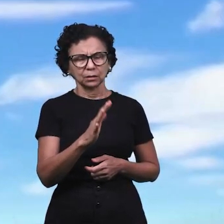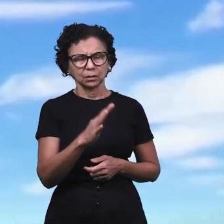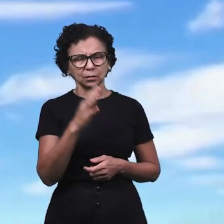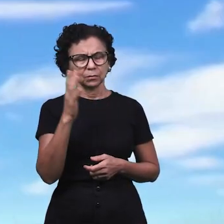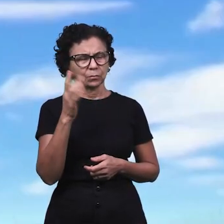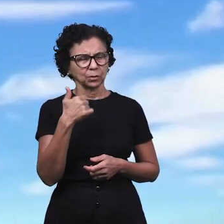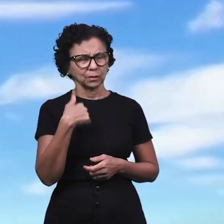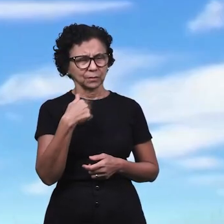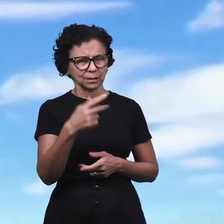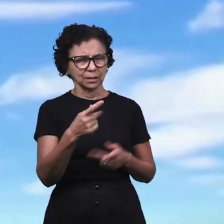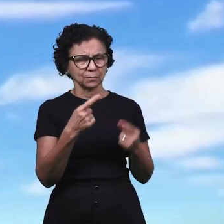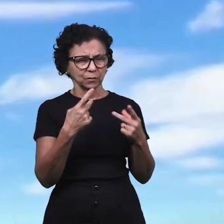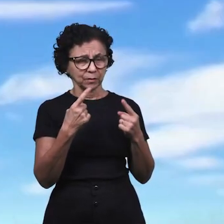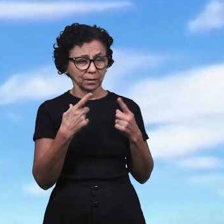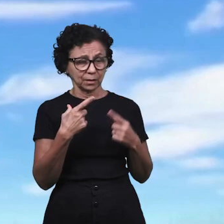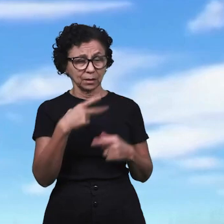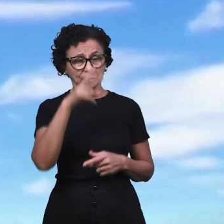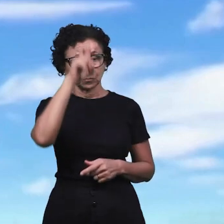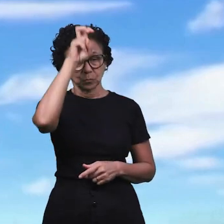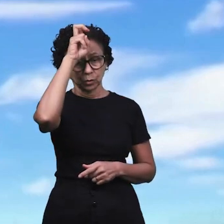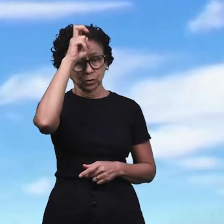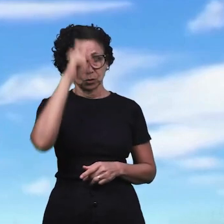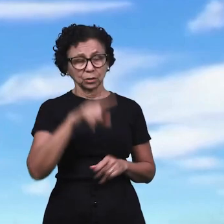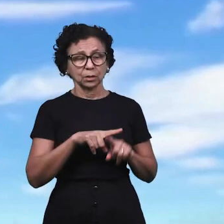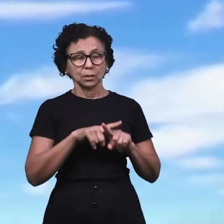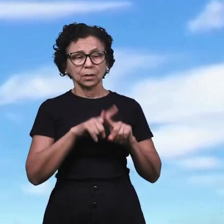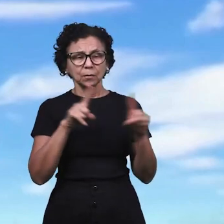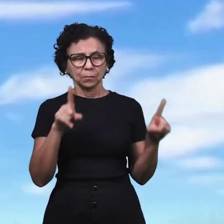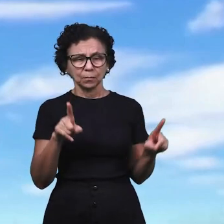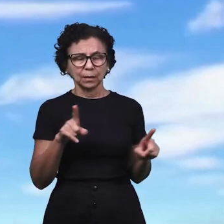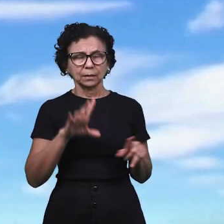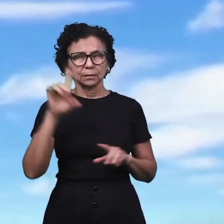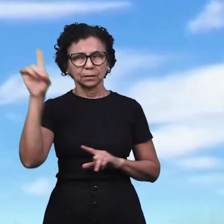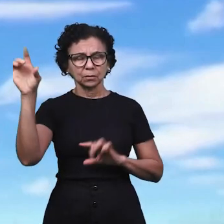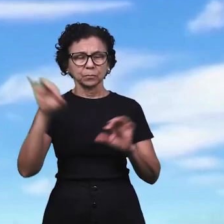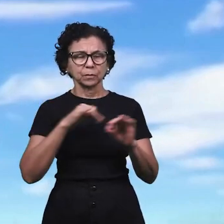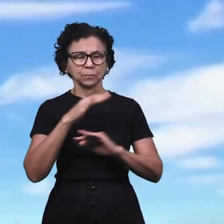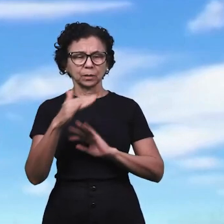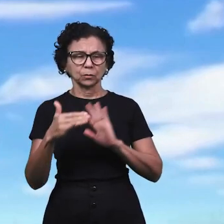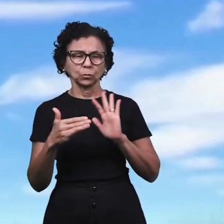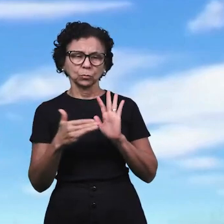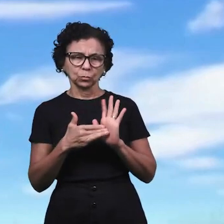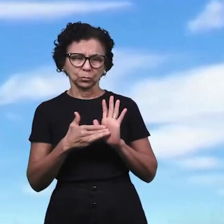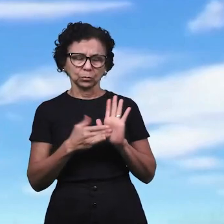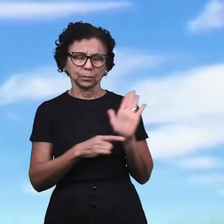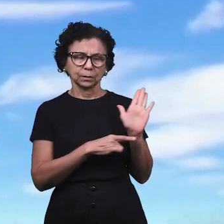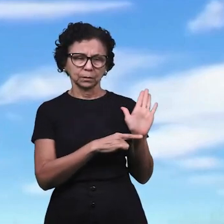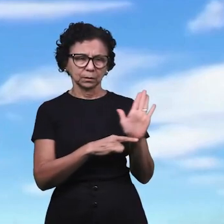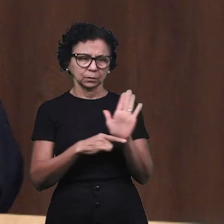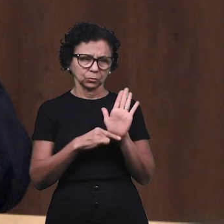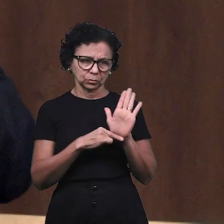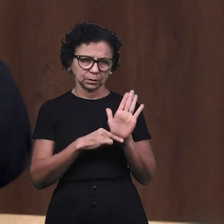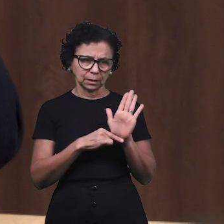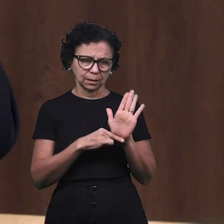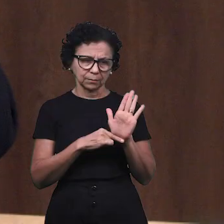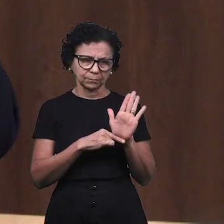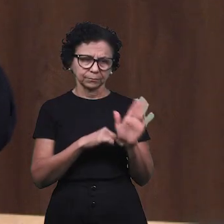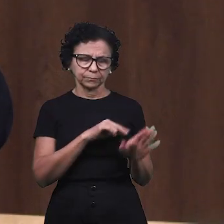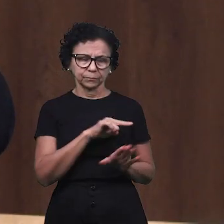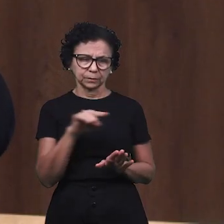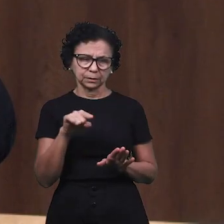vendido para cá, porque para a conservação da vida Deus me enviou diante da vossa face. Era